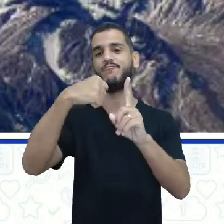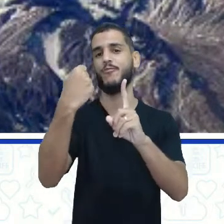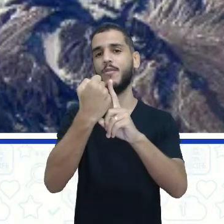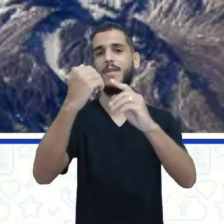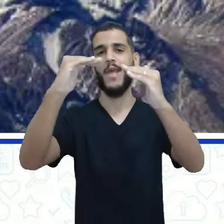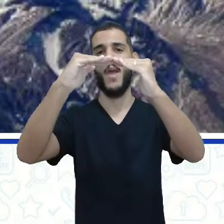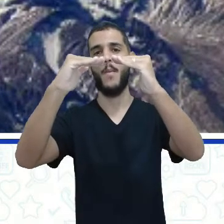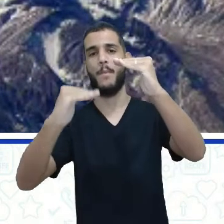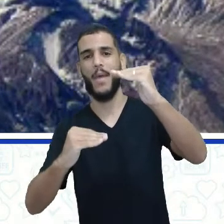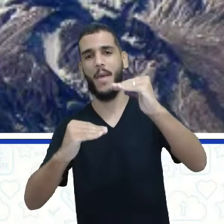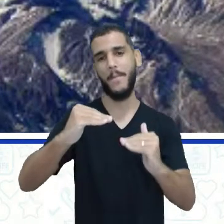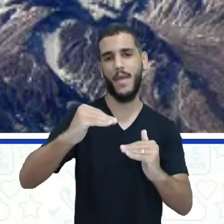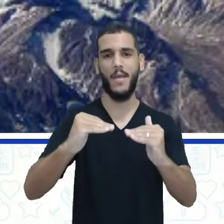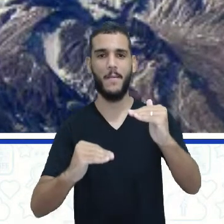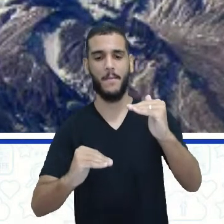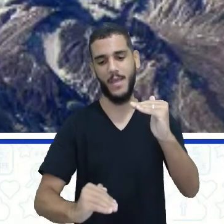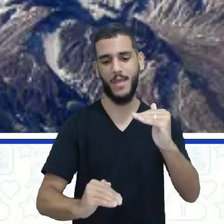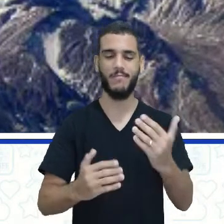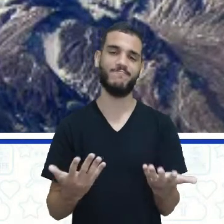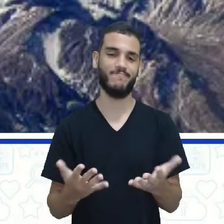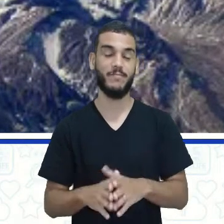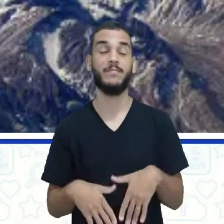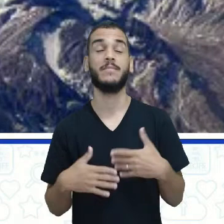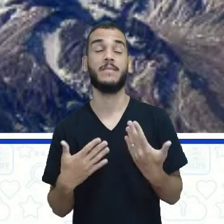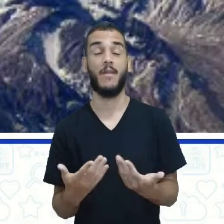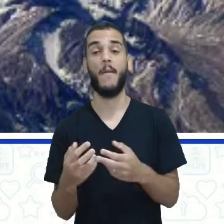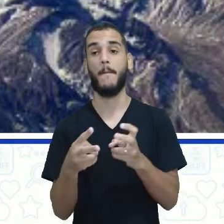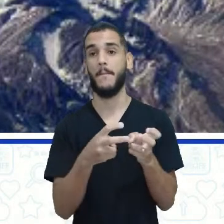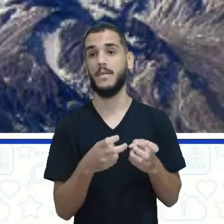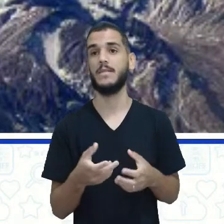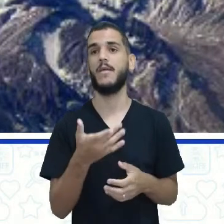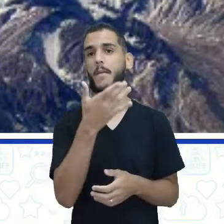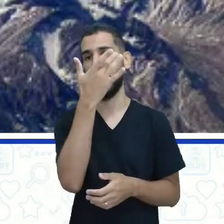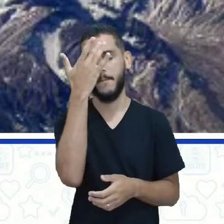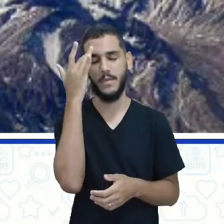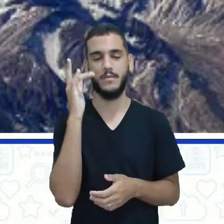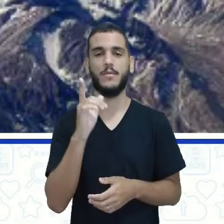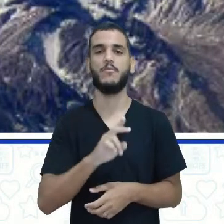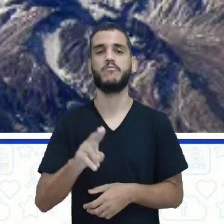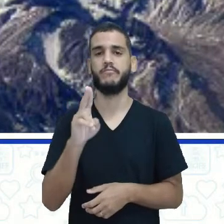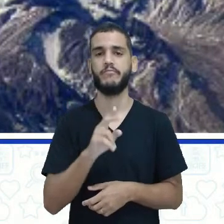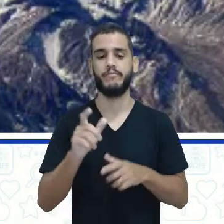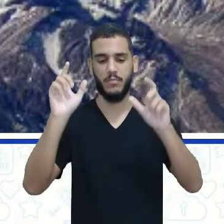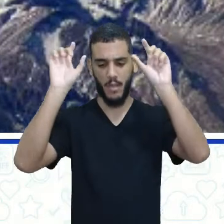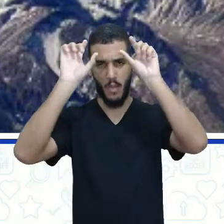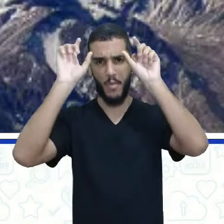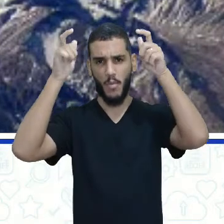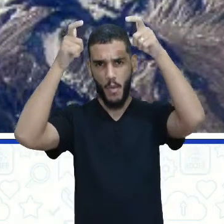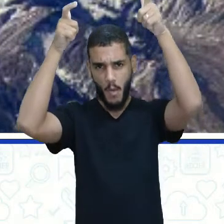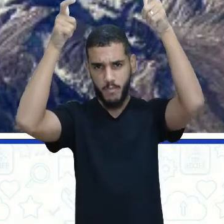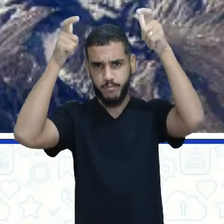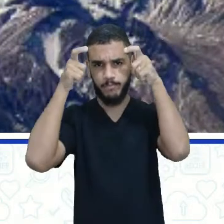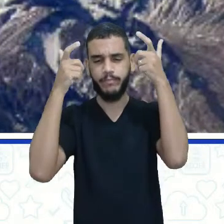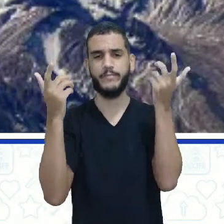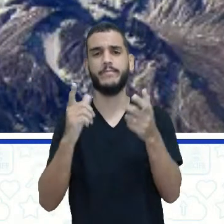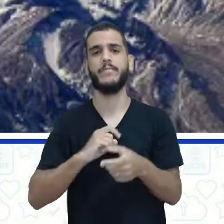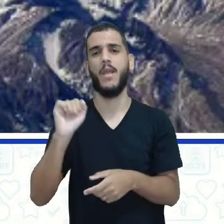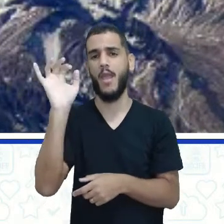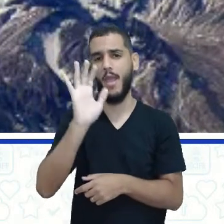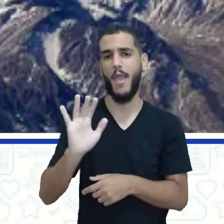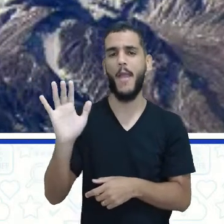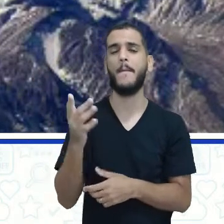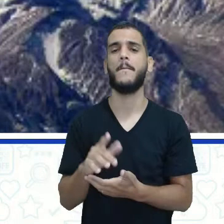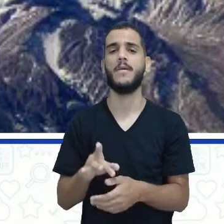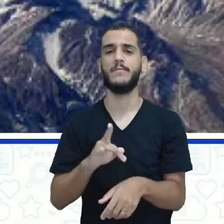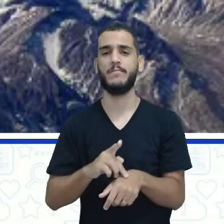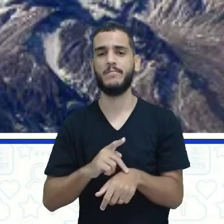Aí, professor Gilson, você observa aquela imagem ali, uns camaradas de fraque, cartola, né? Uma imagem preto e branco